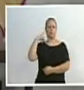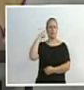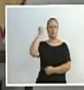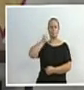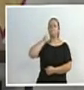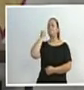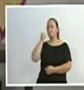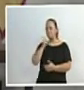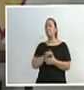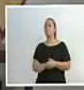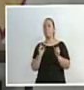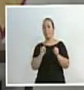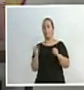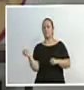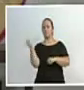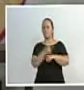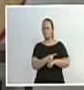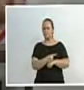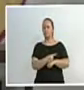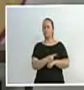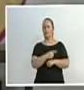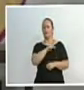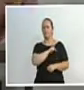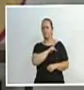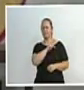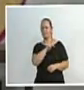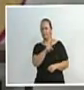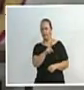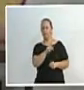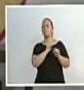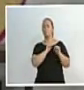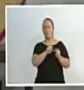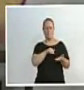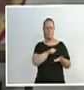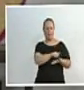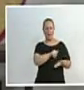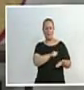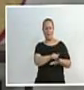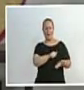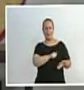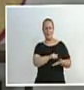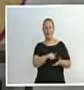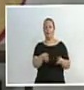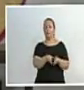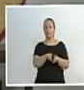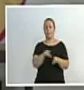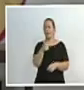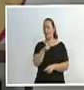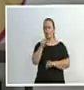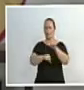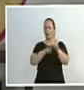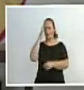um presidente ou uma presidenta e não tem coragem, não tem dignidade, não tem seriedade